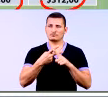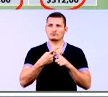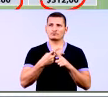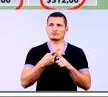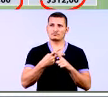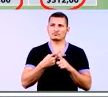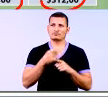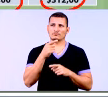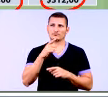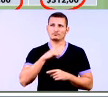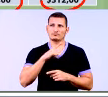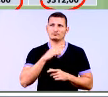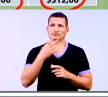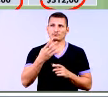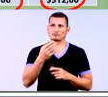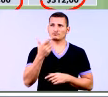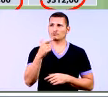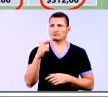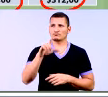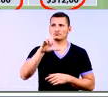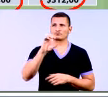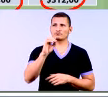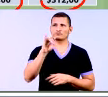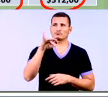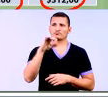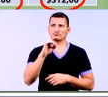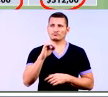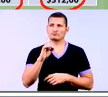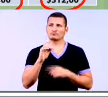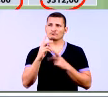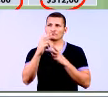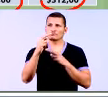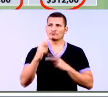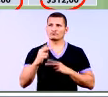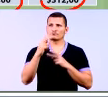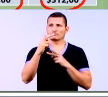Ué, esse tem 4, mas não tem o núcleo lógico, então, ó, quantidade de núcleos iguais.